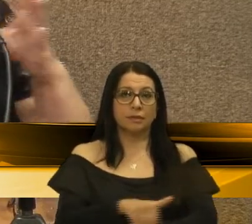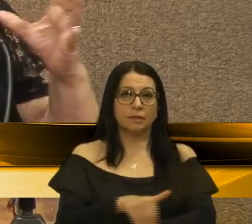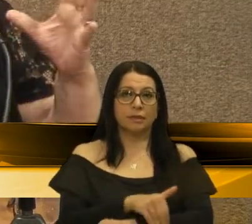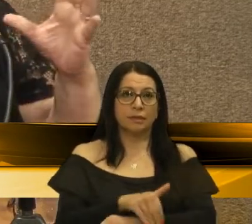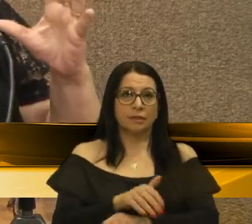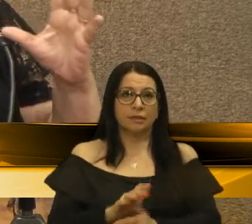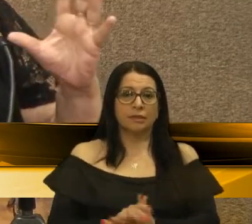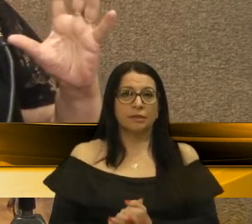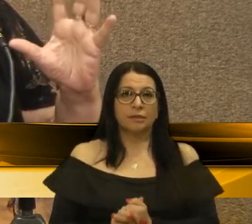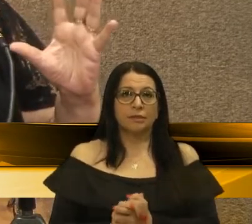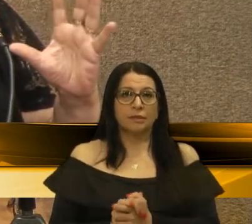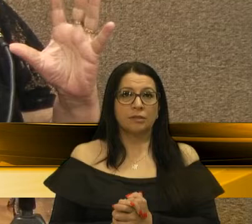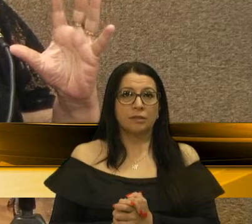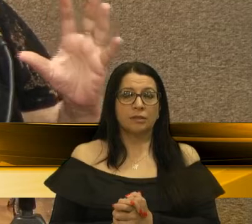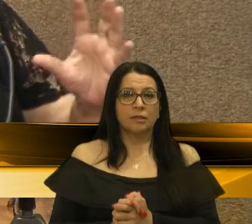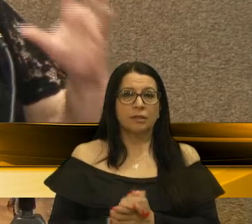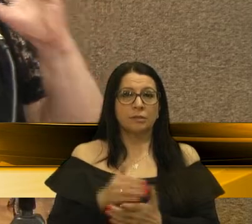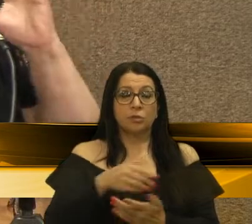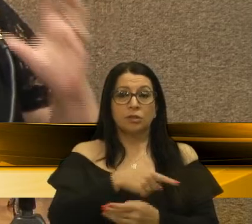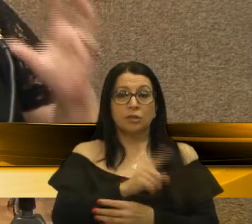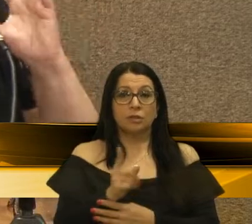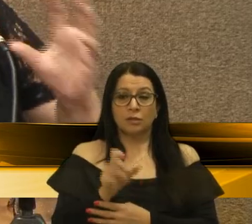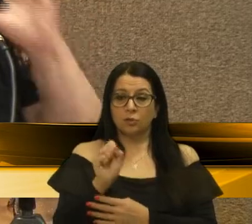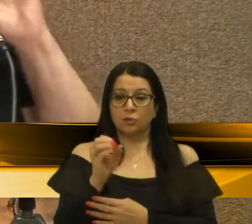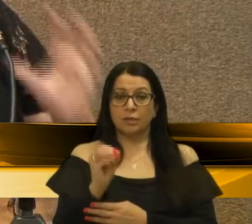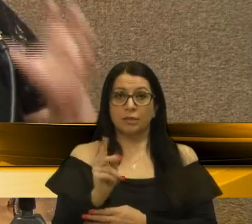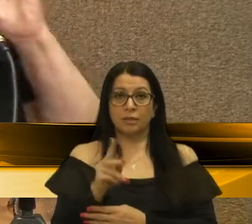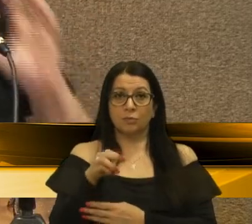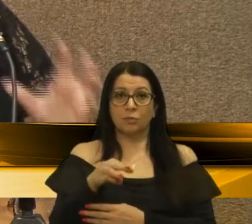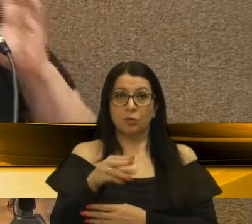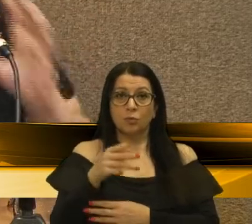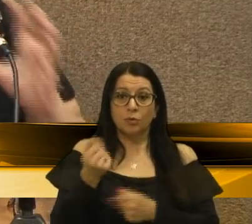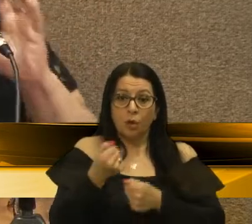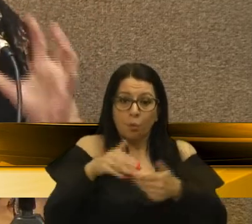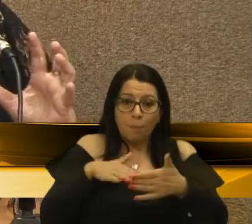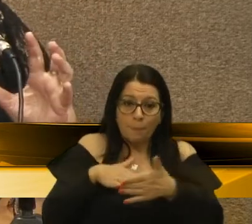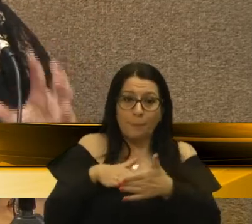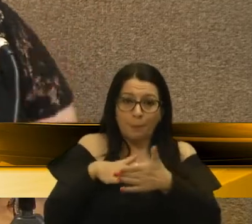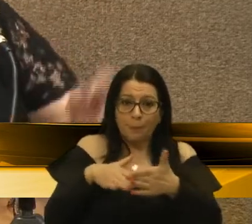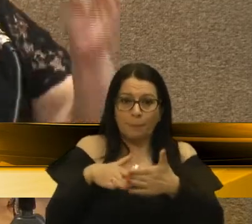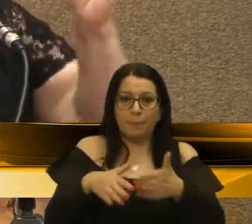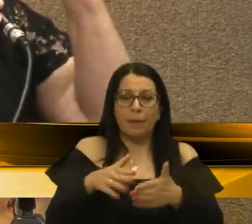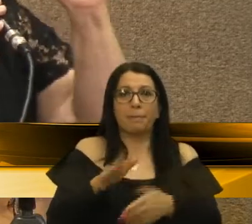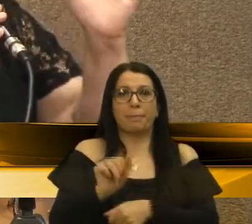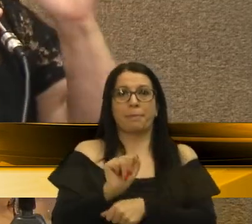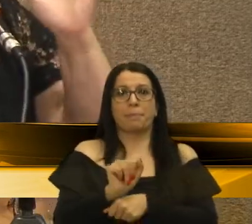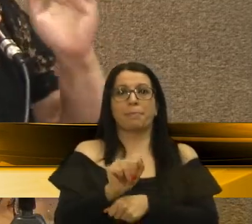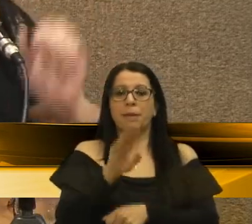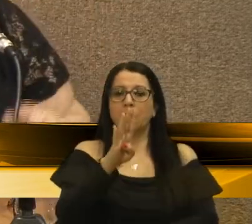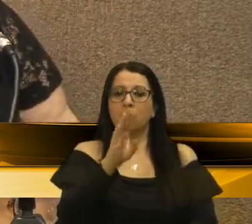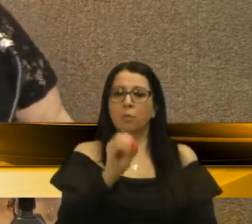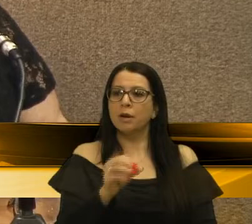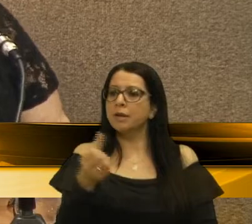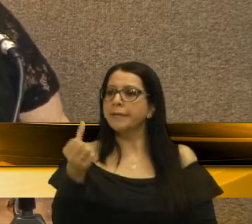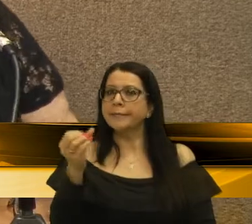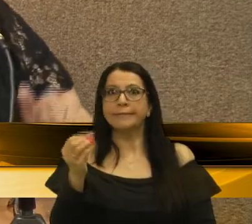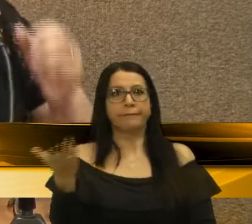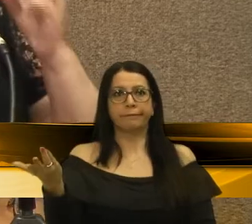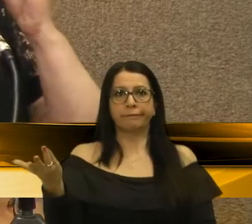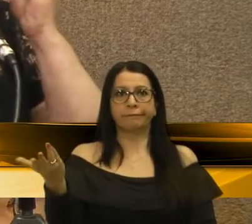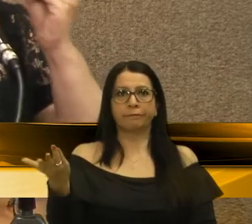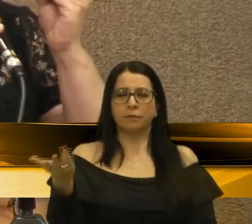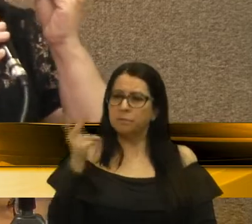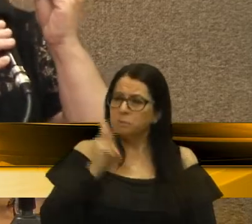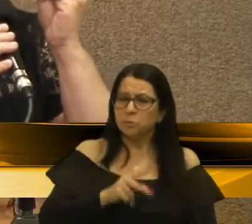tu pode estar até 80 por hora. Os carros estão atrás colados dizendo sai da frente, mas se ali é 40 e 60, será